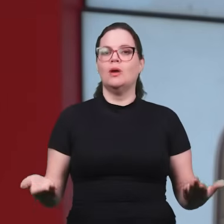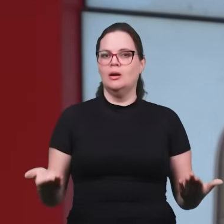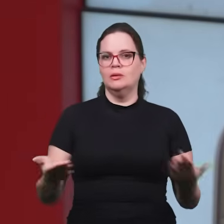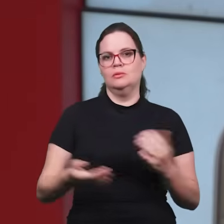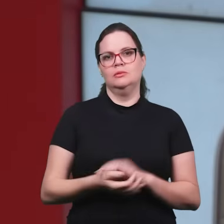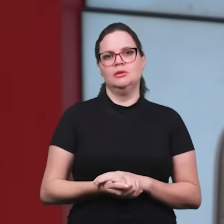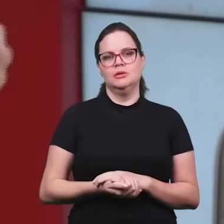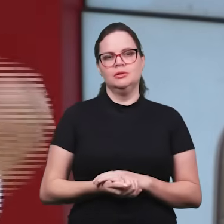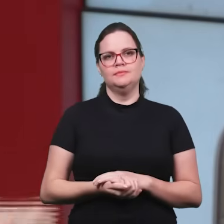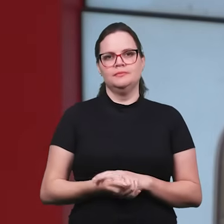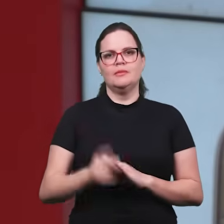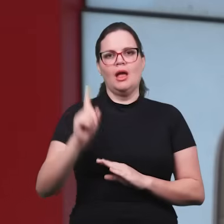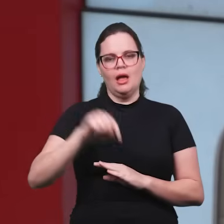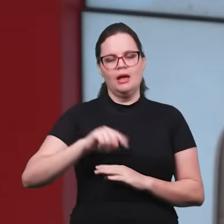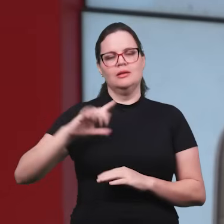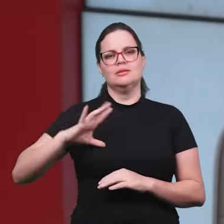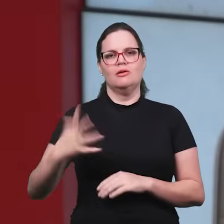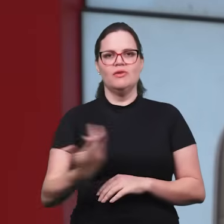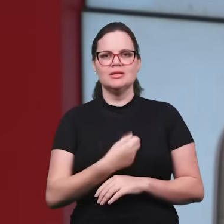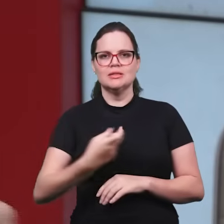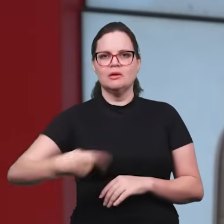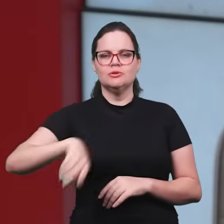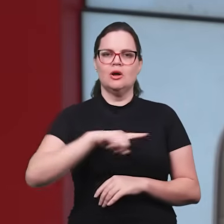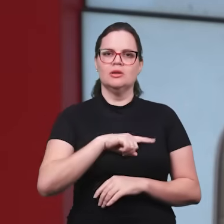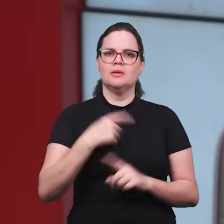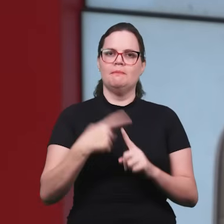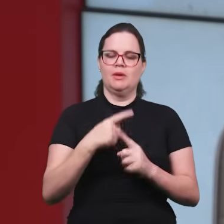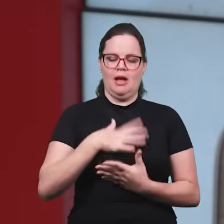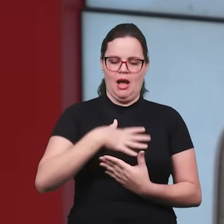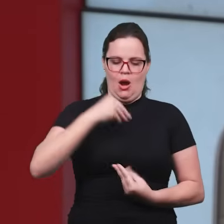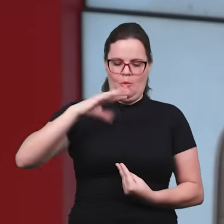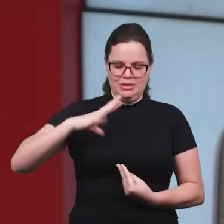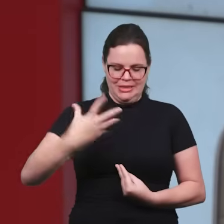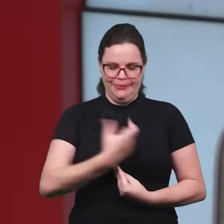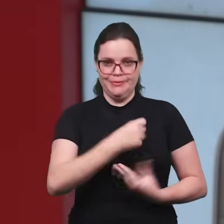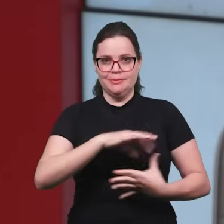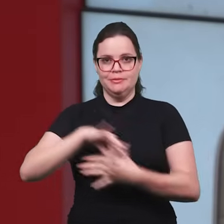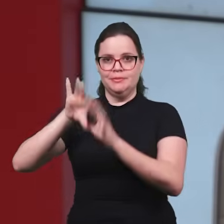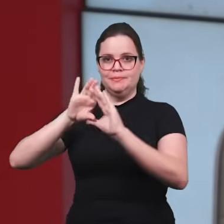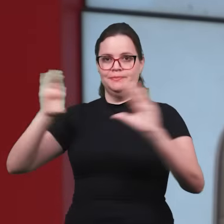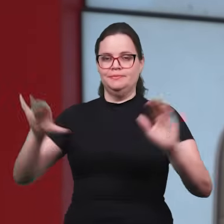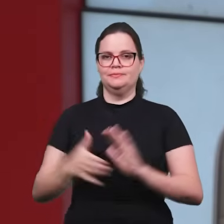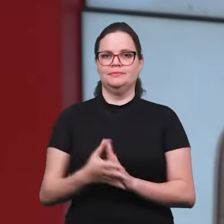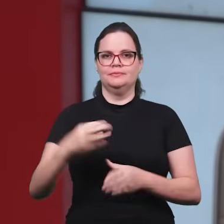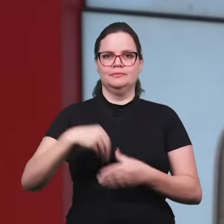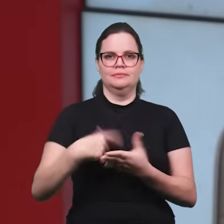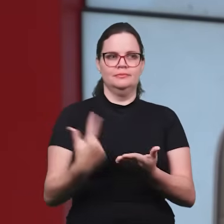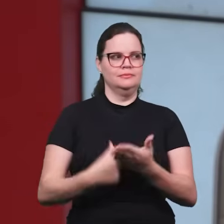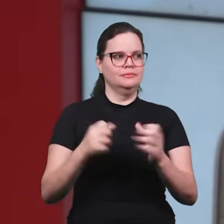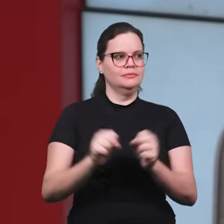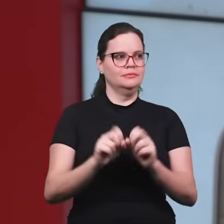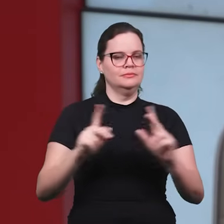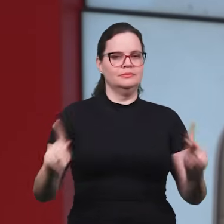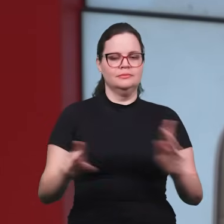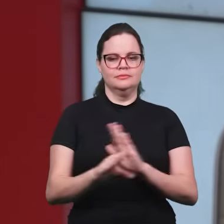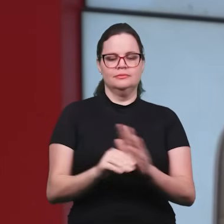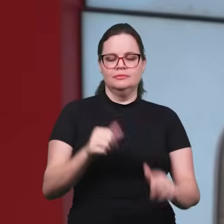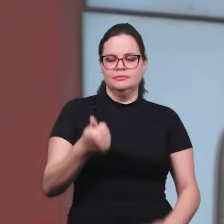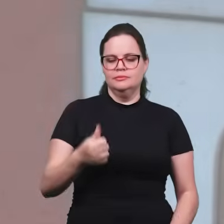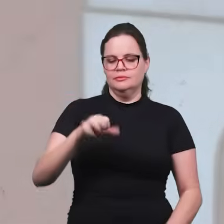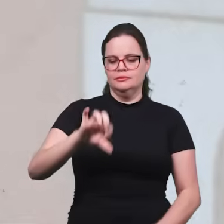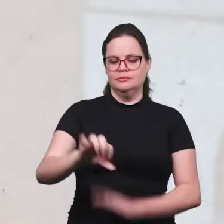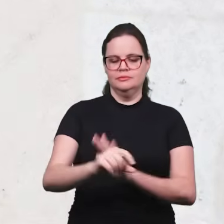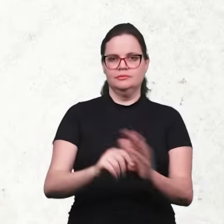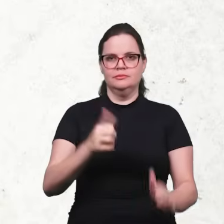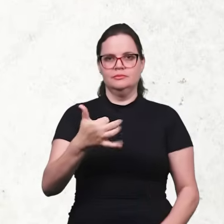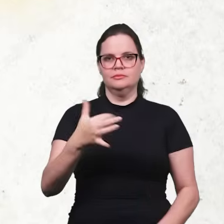é totalmente a salvação do homem, é o resgate da alma do homem. Então, lá em Apocalipse 19:10, vai dizer